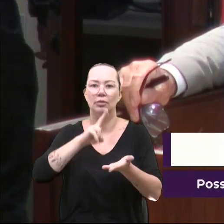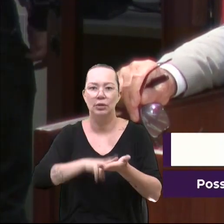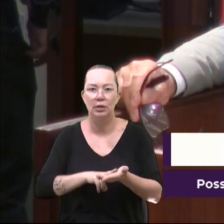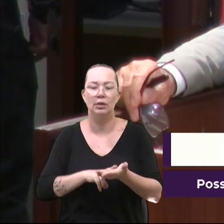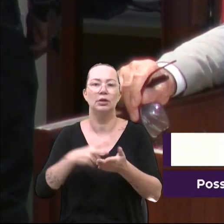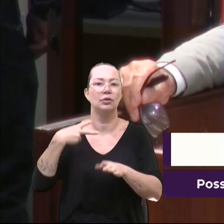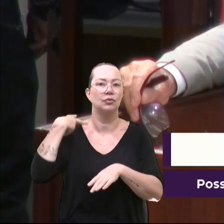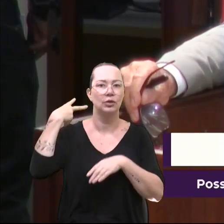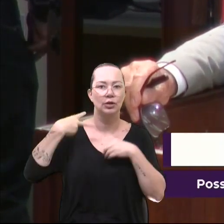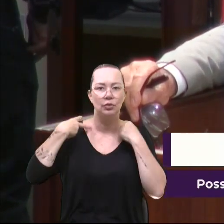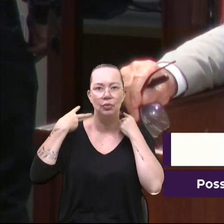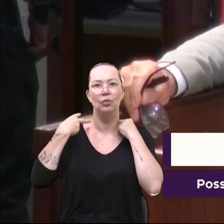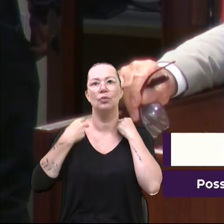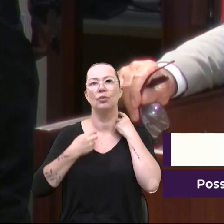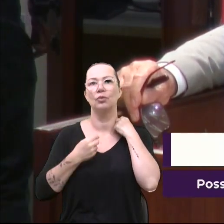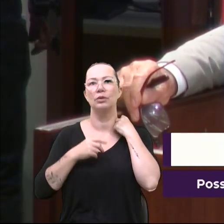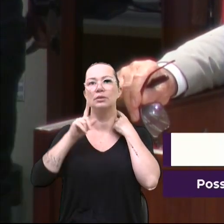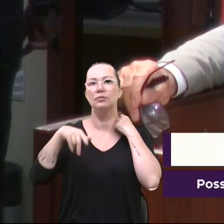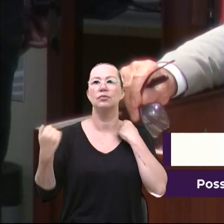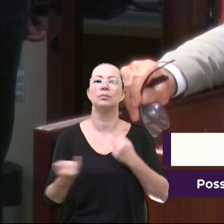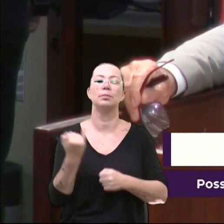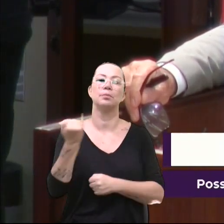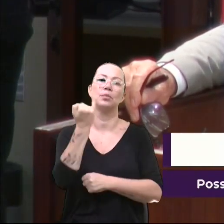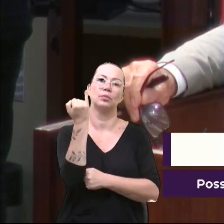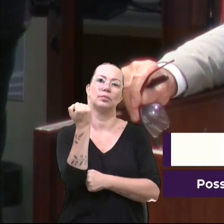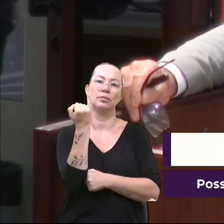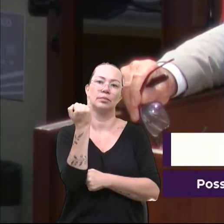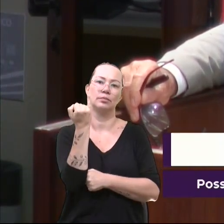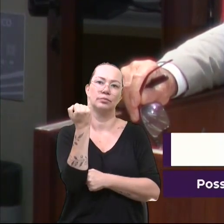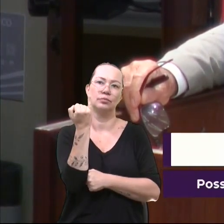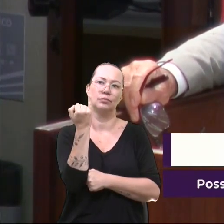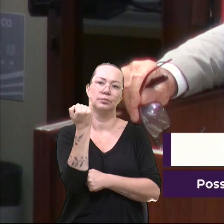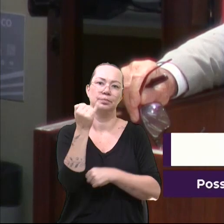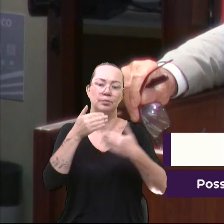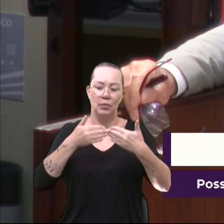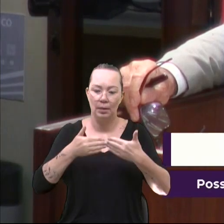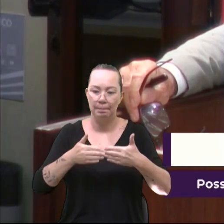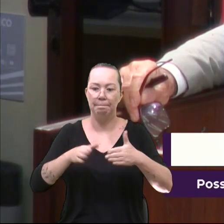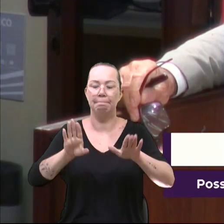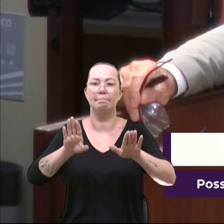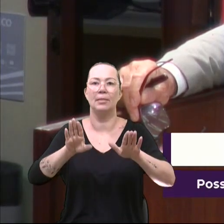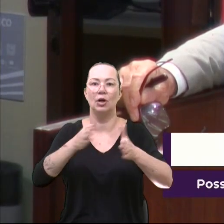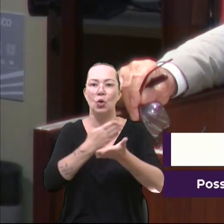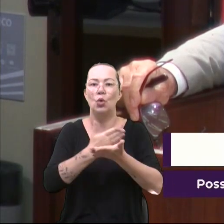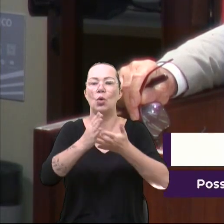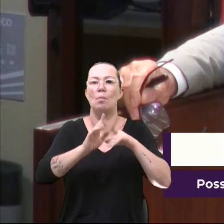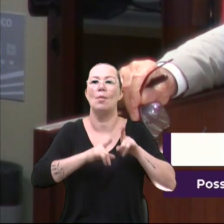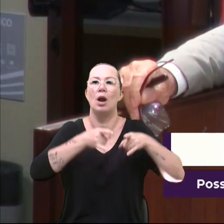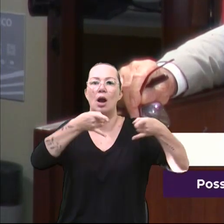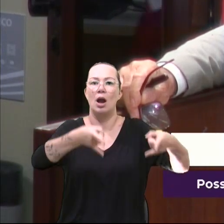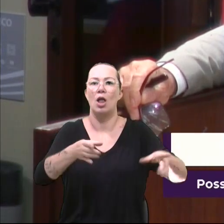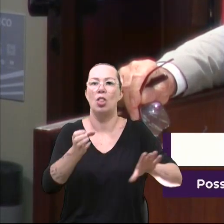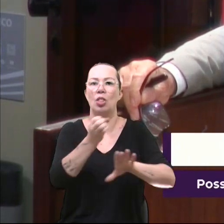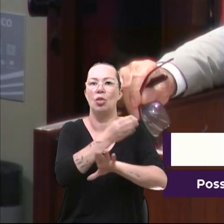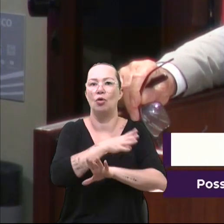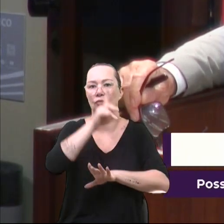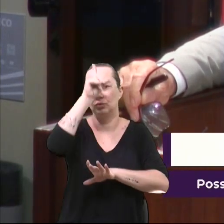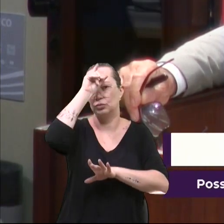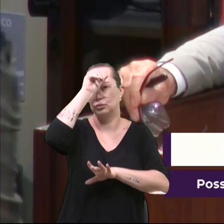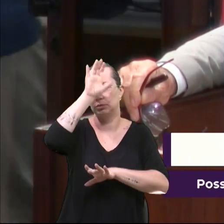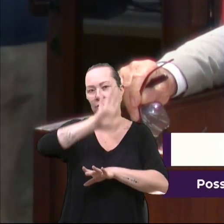vereadores, foi importante para a abertura dos leitos do Hospital